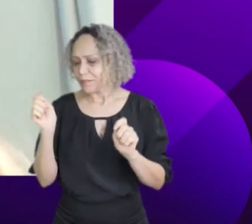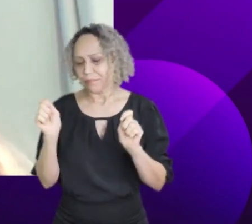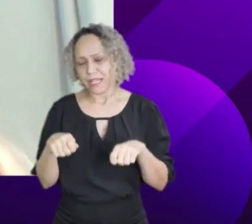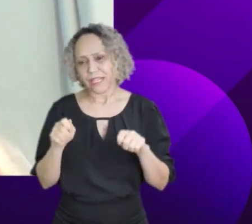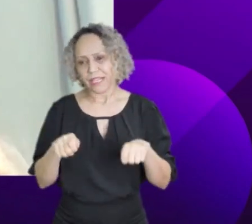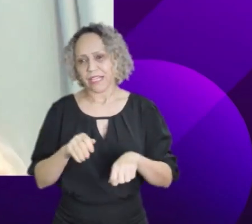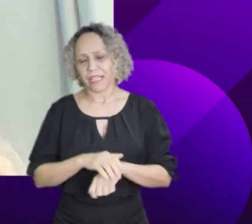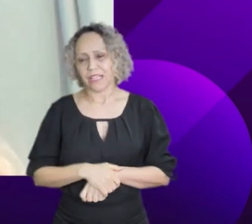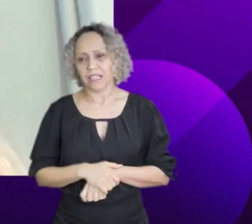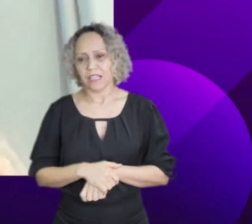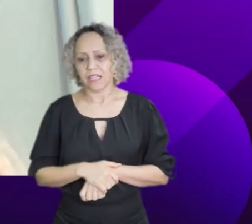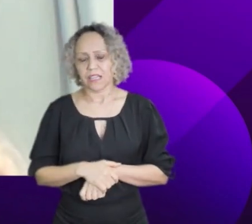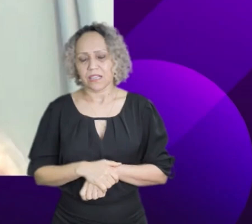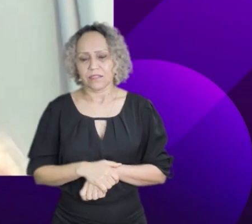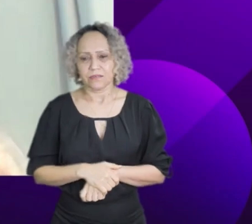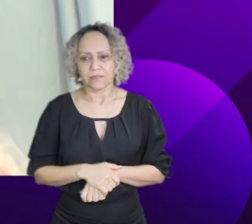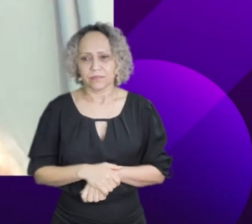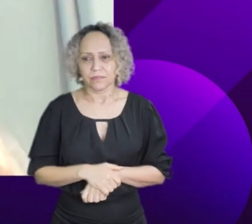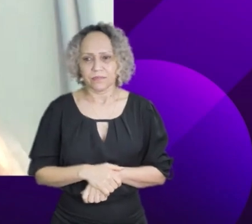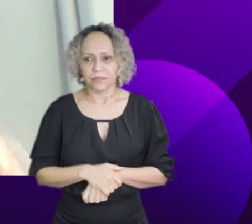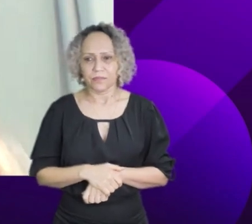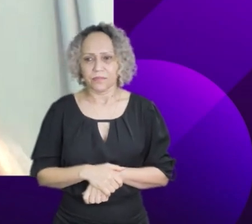A ciclovia, a ciclofaixa,